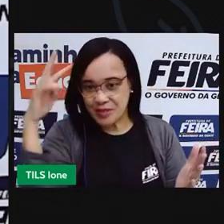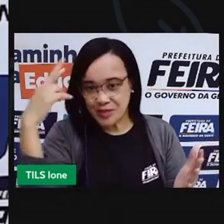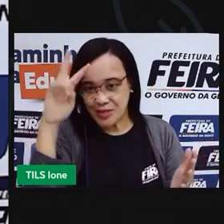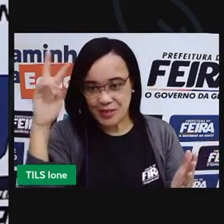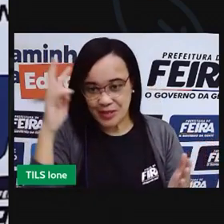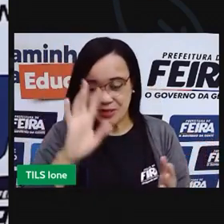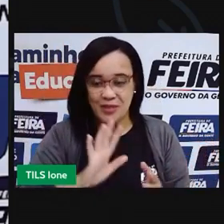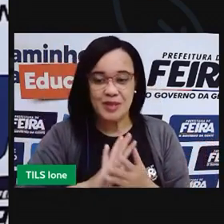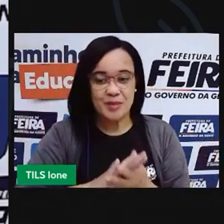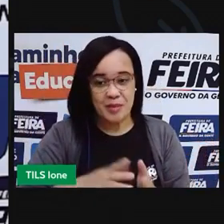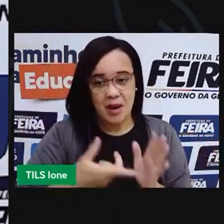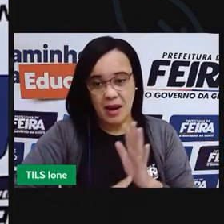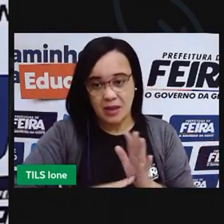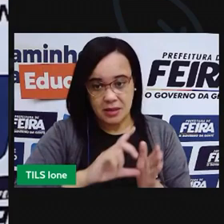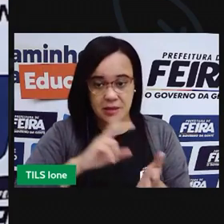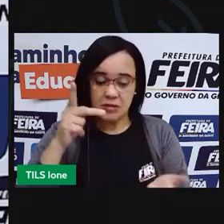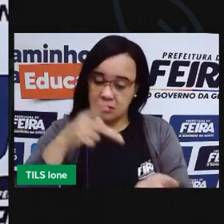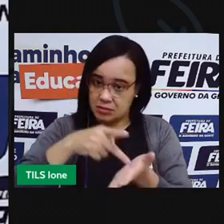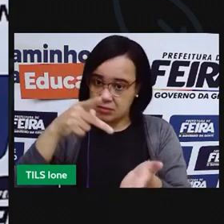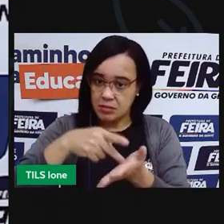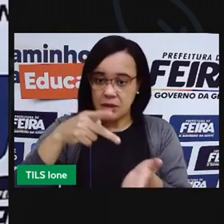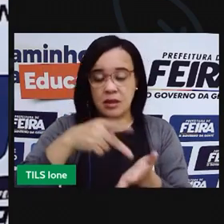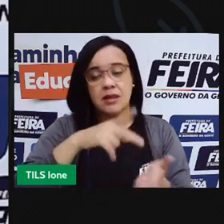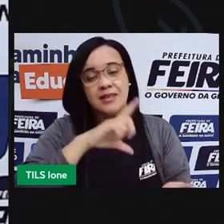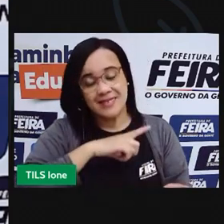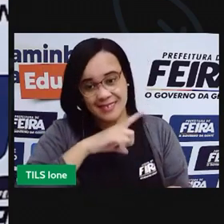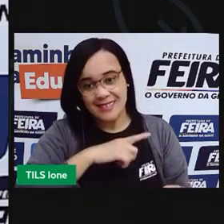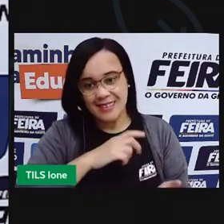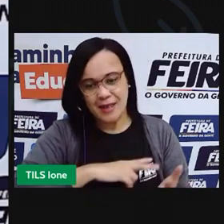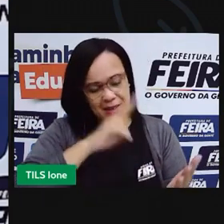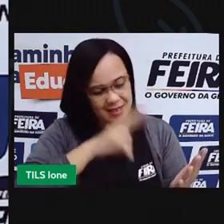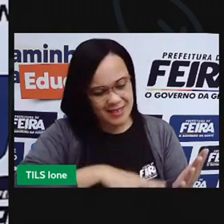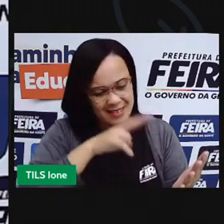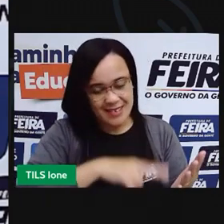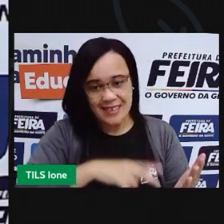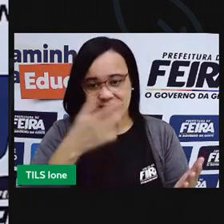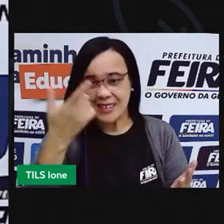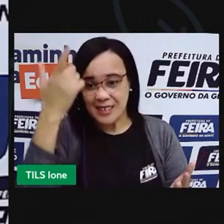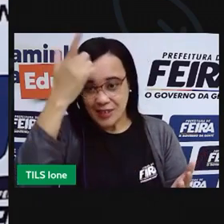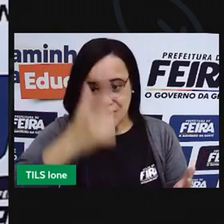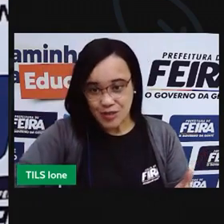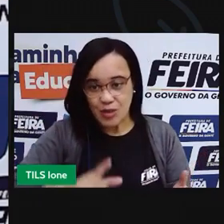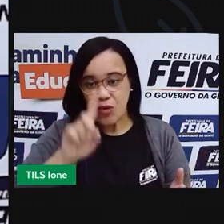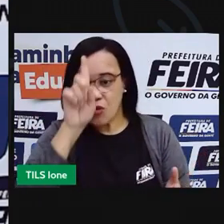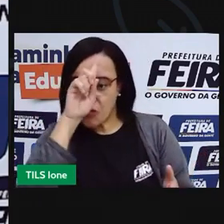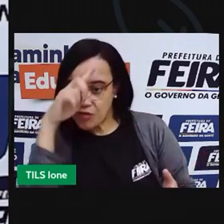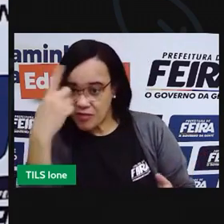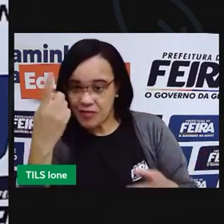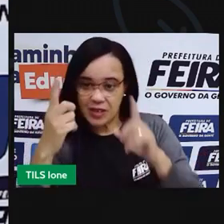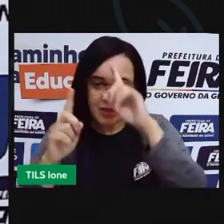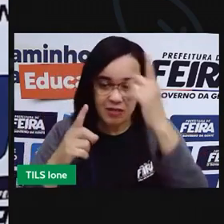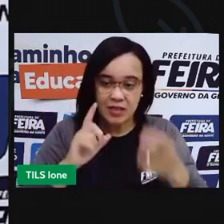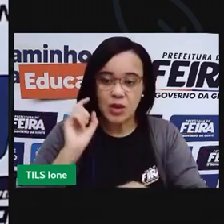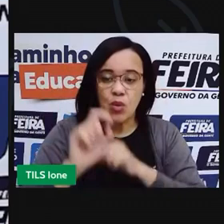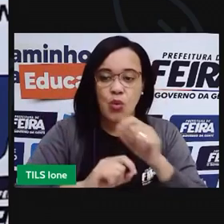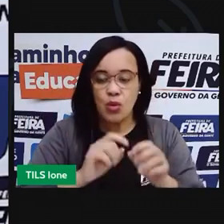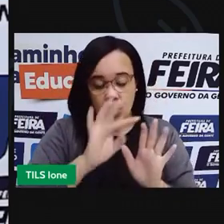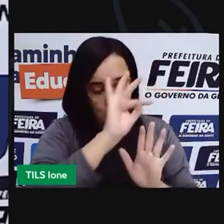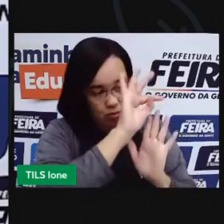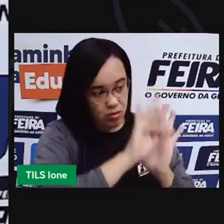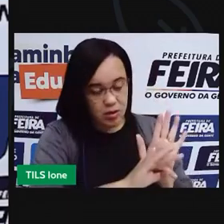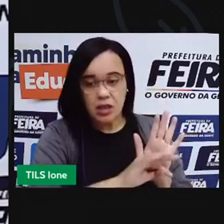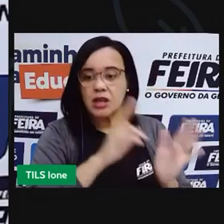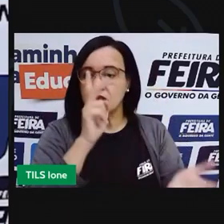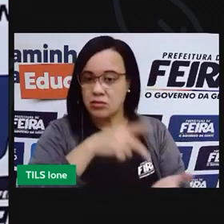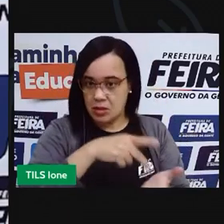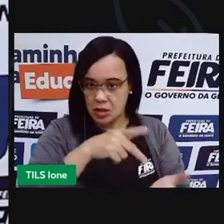história original. E na releitura, criançada, é sempre referenciado o texto original,